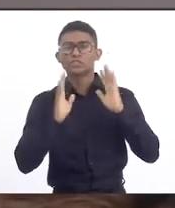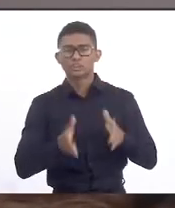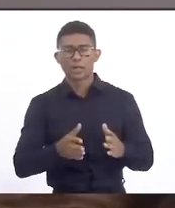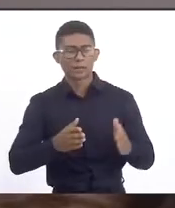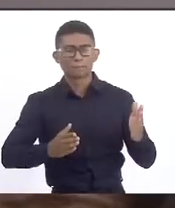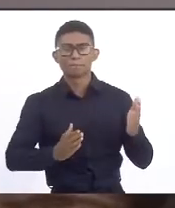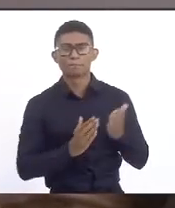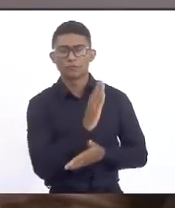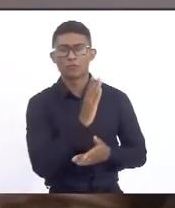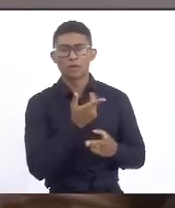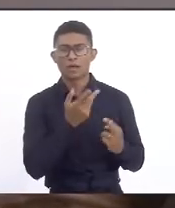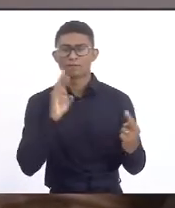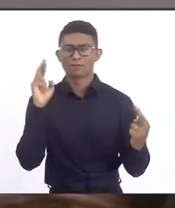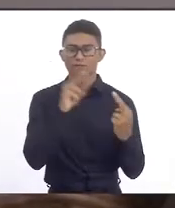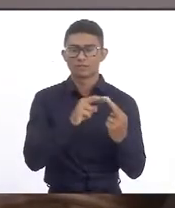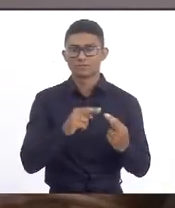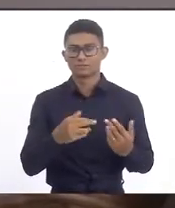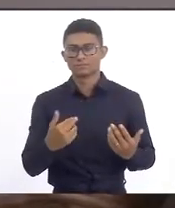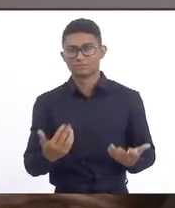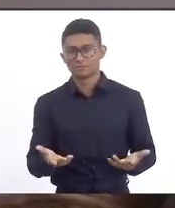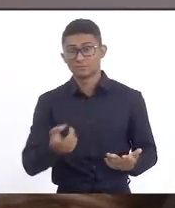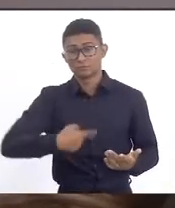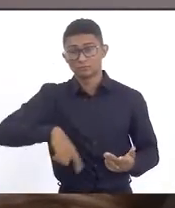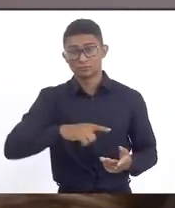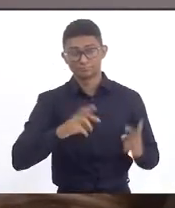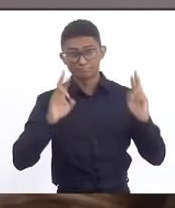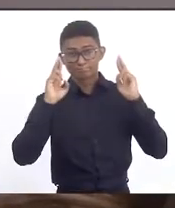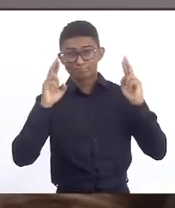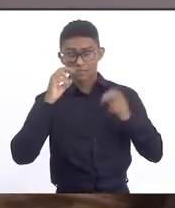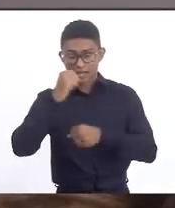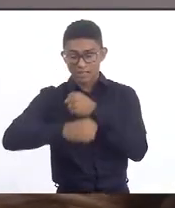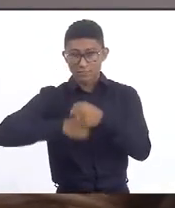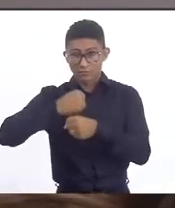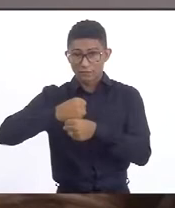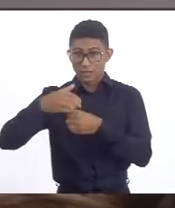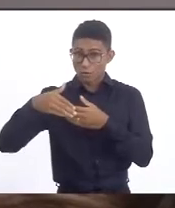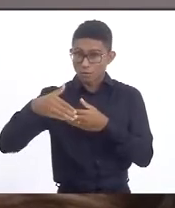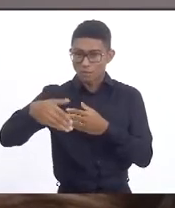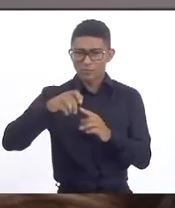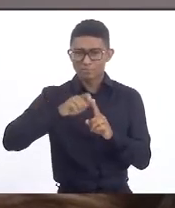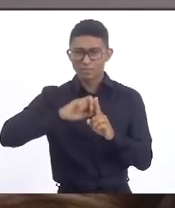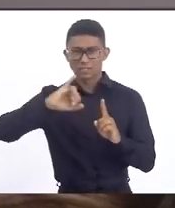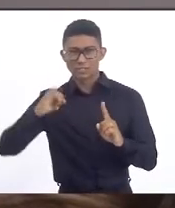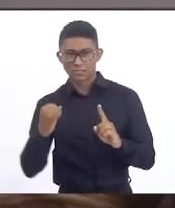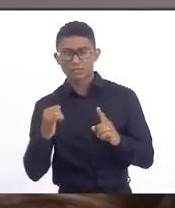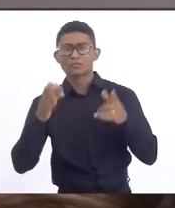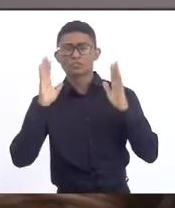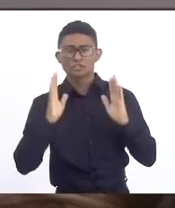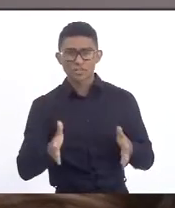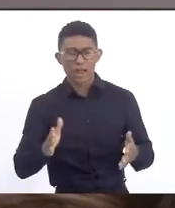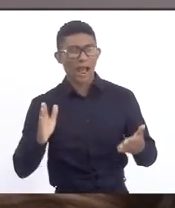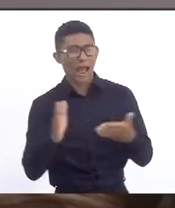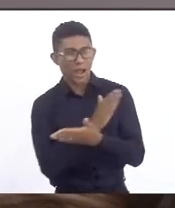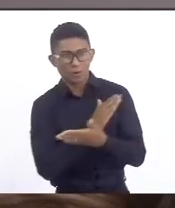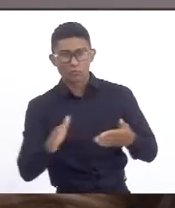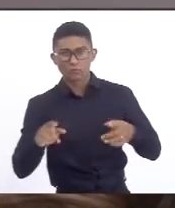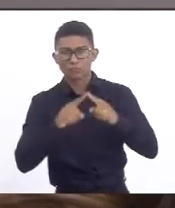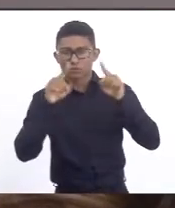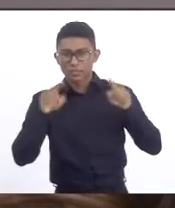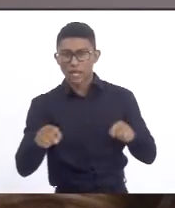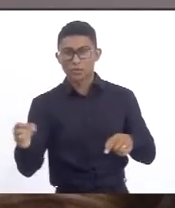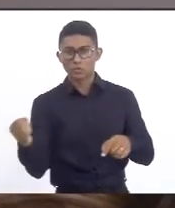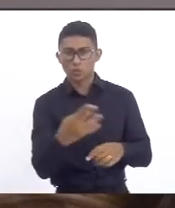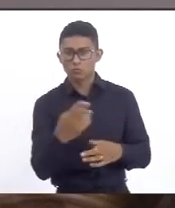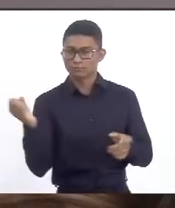de referência. A gente espera que, no início do ano que vem, a gente já esteja com esses novos servidores contratados, o que vai